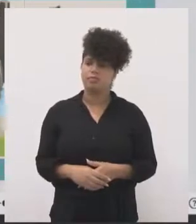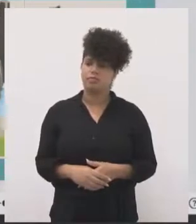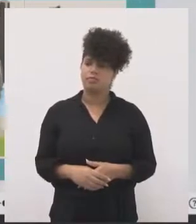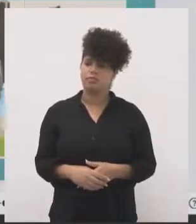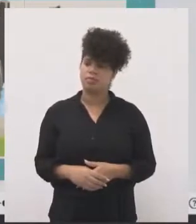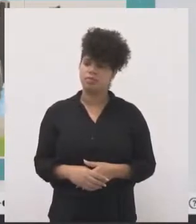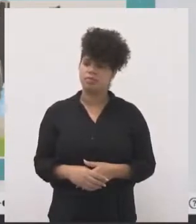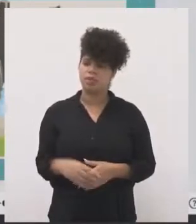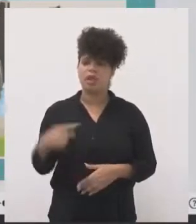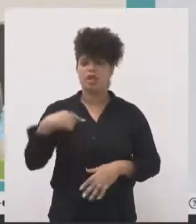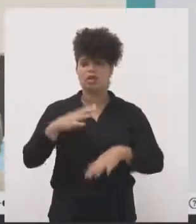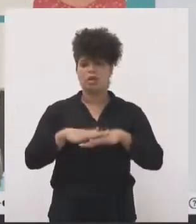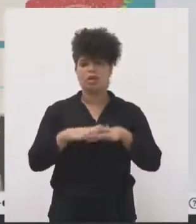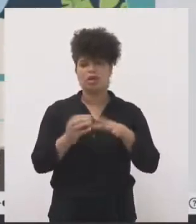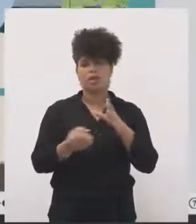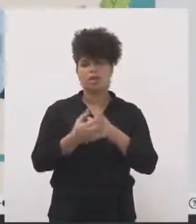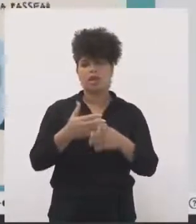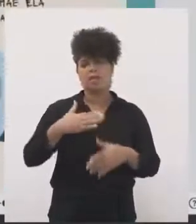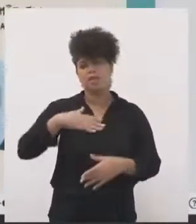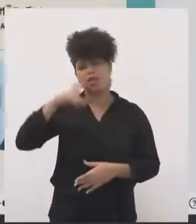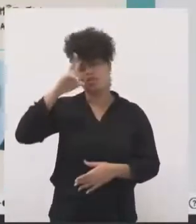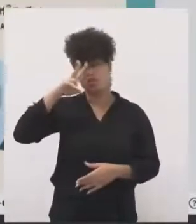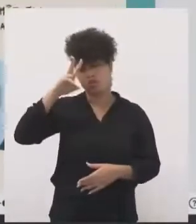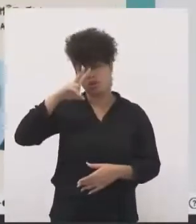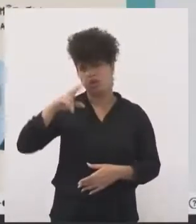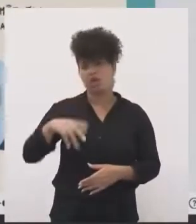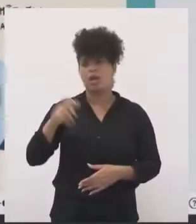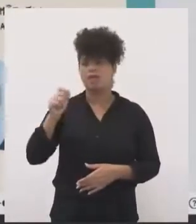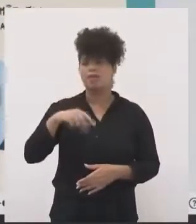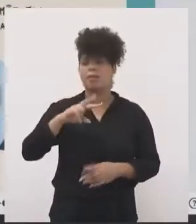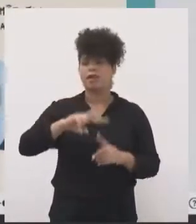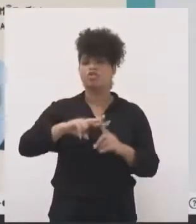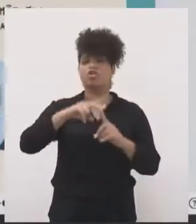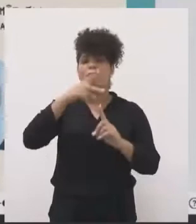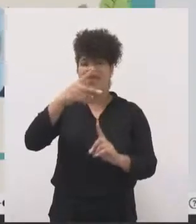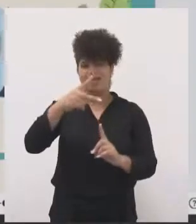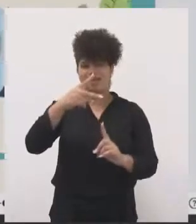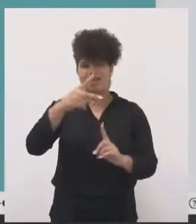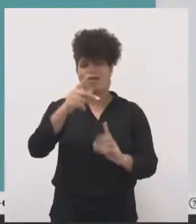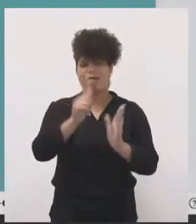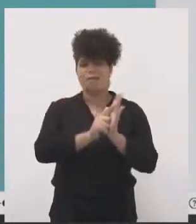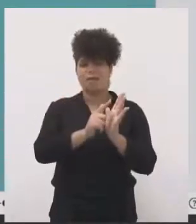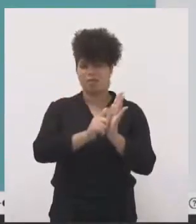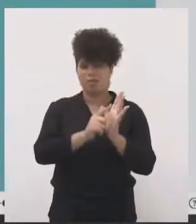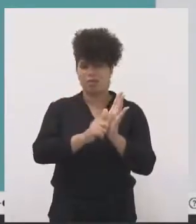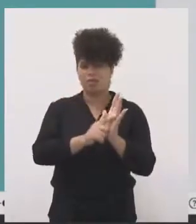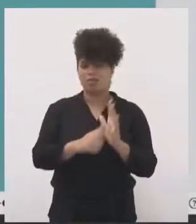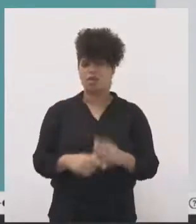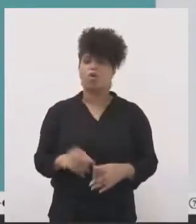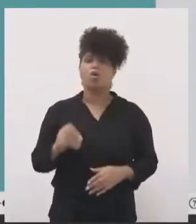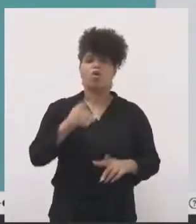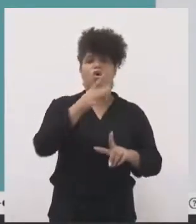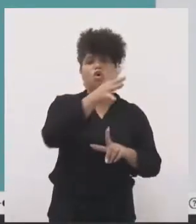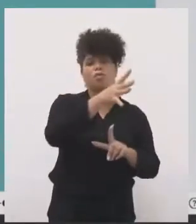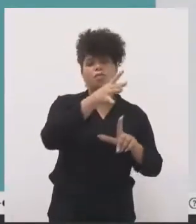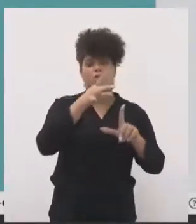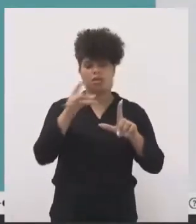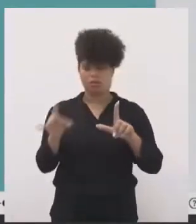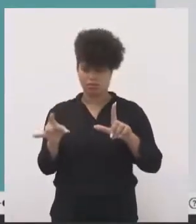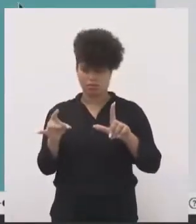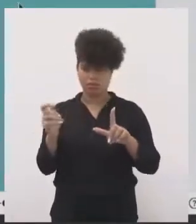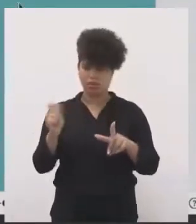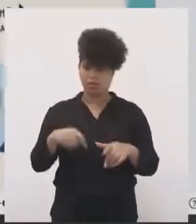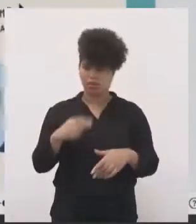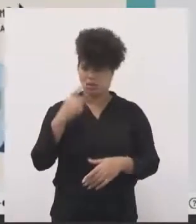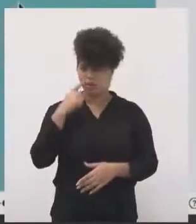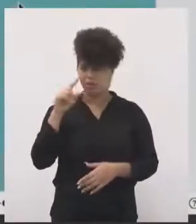E ir criando a minha historinha. Posso também duplicar essa página, ou só copiar uma página, tá? Vou